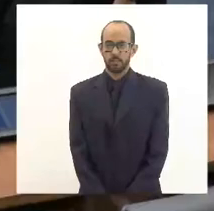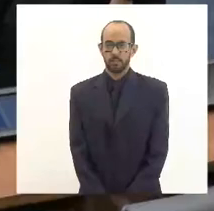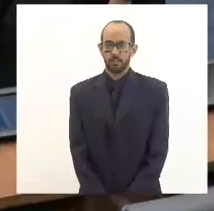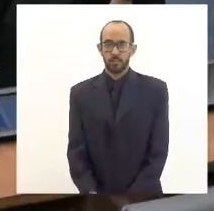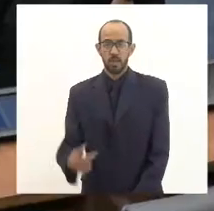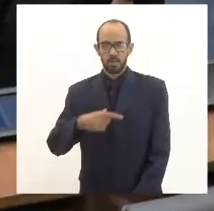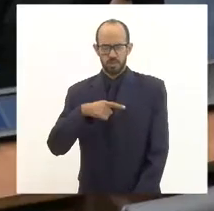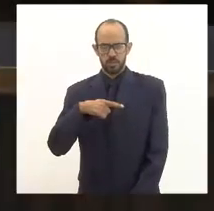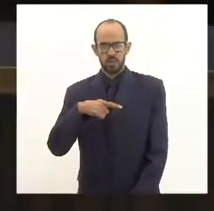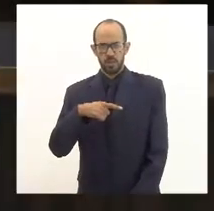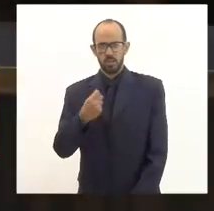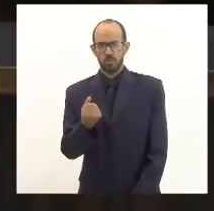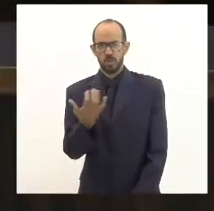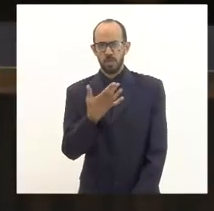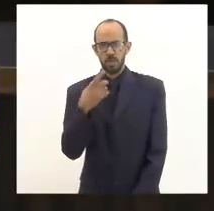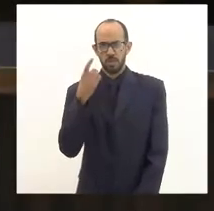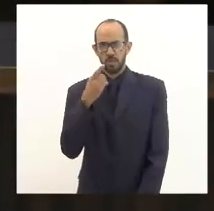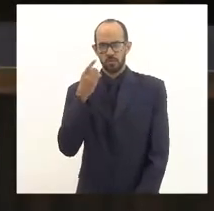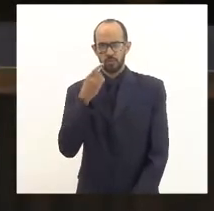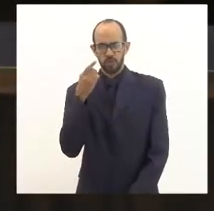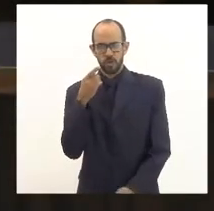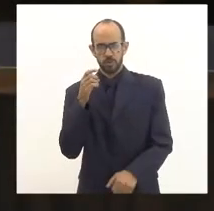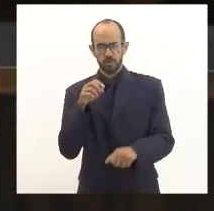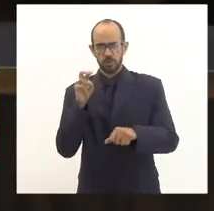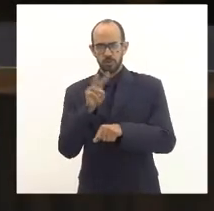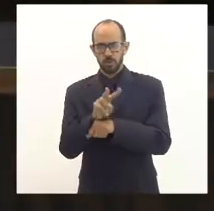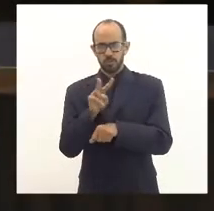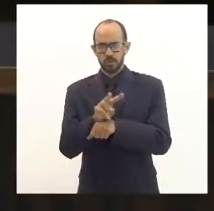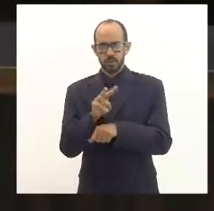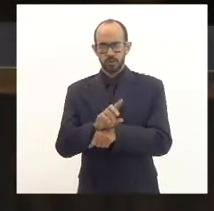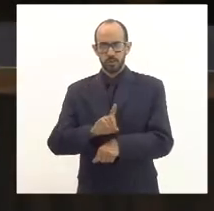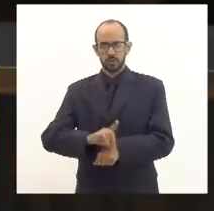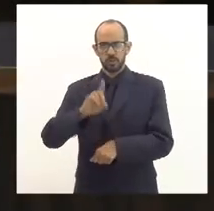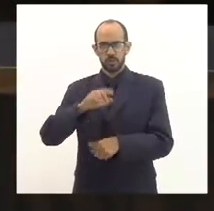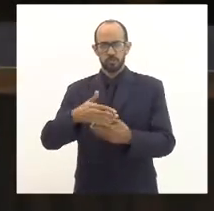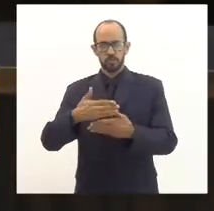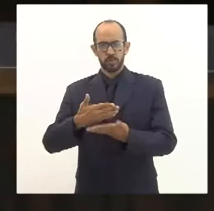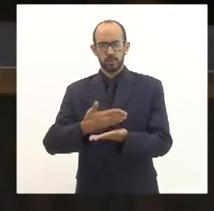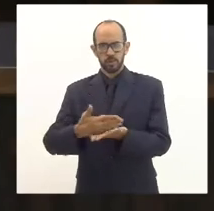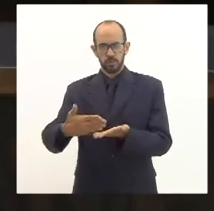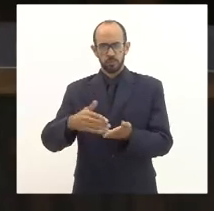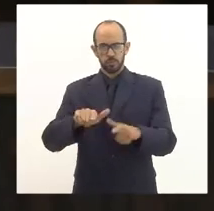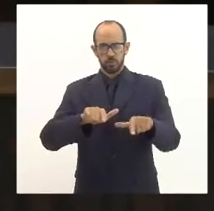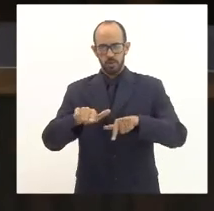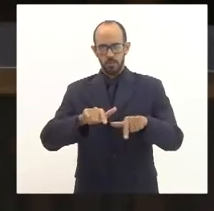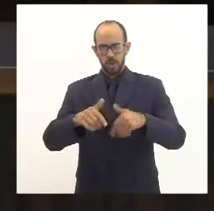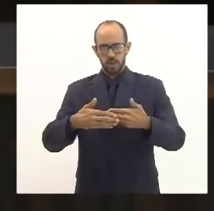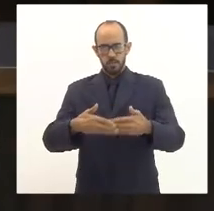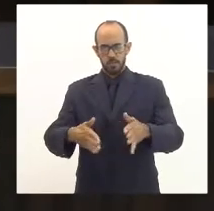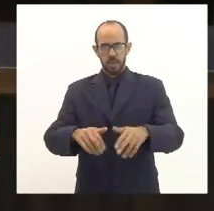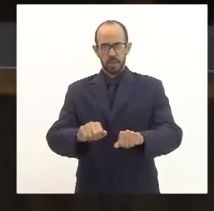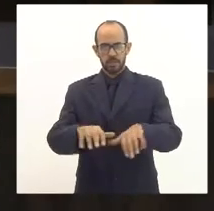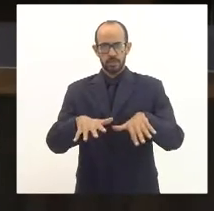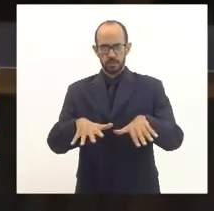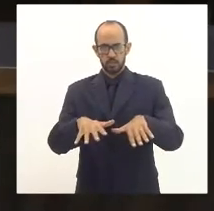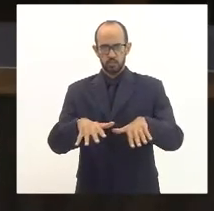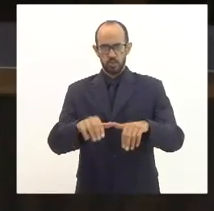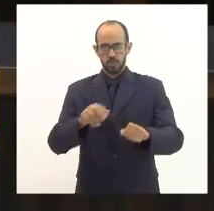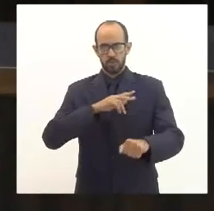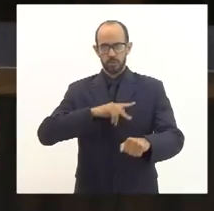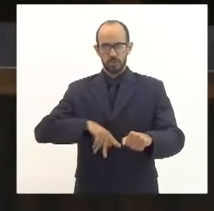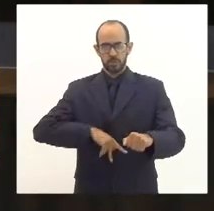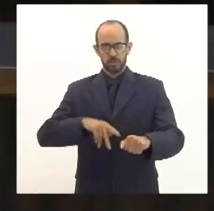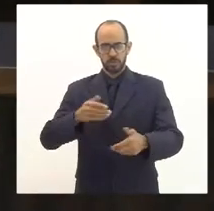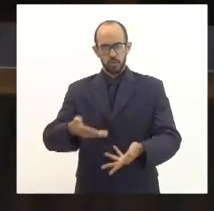em havendo número legal e sobre a proteção de Deus iniciamos os nossos trabalhos está aberta a sessão a presença